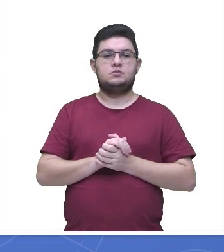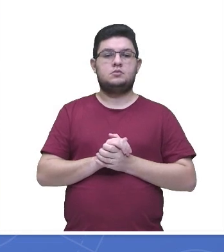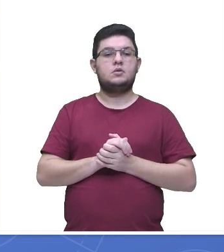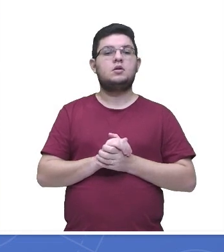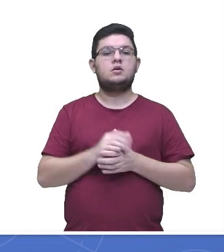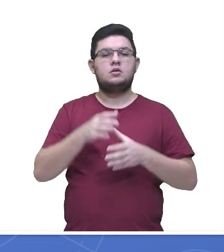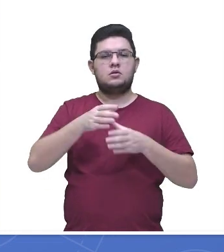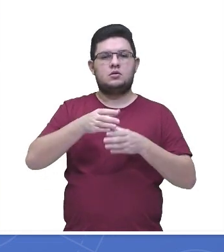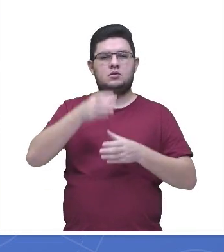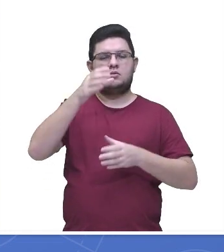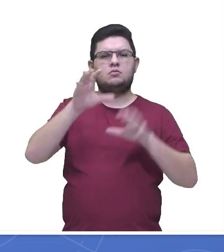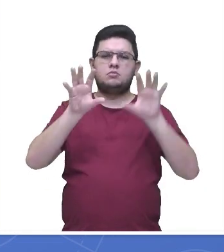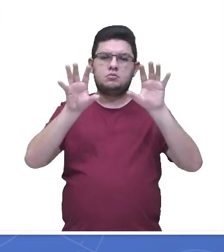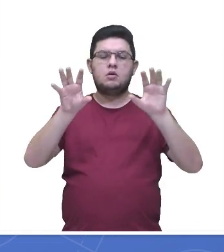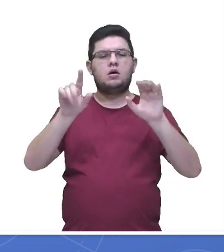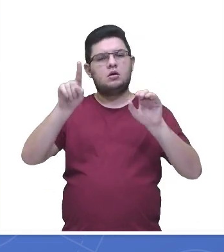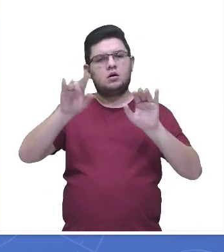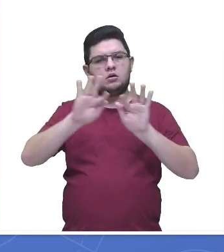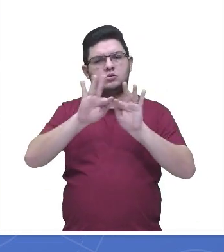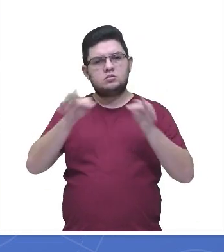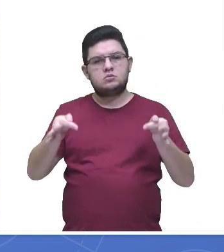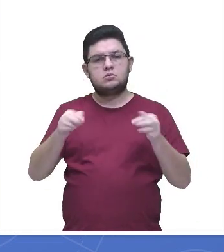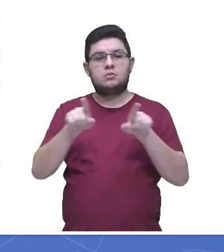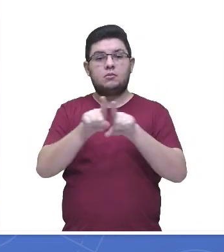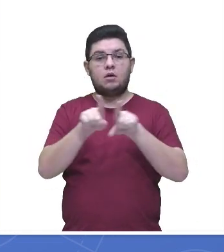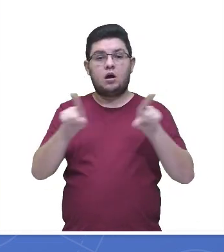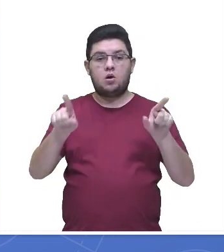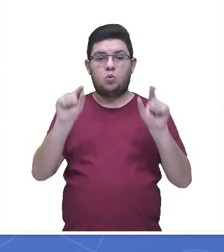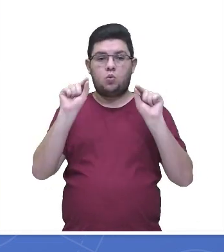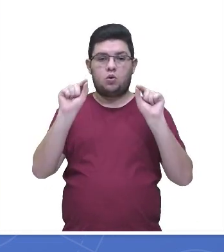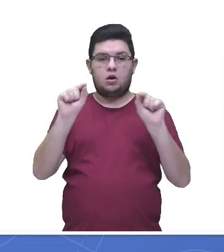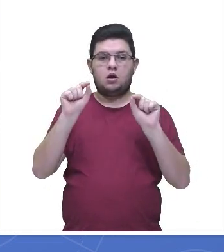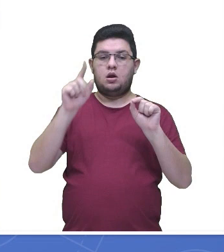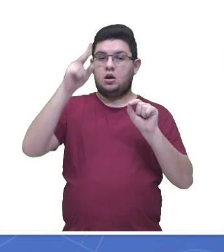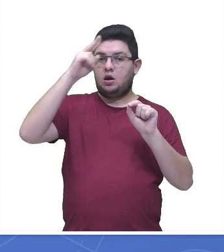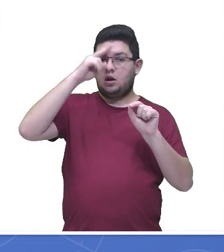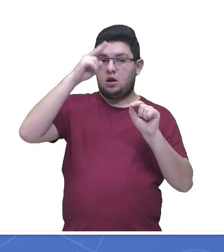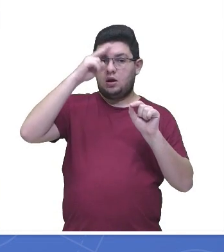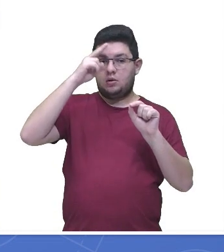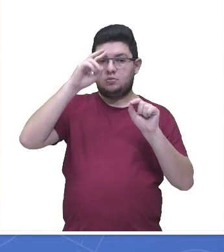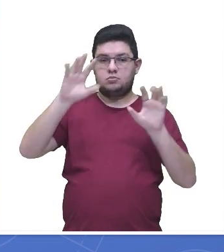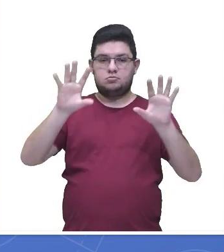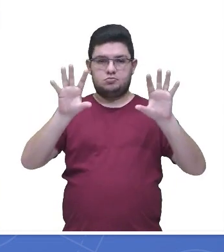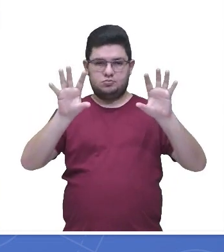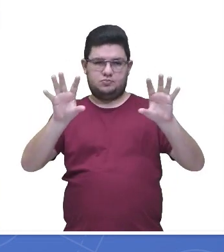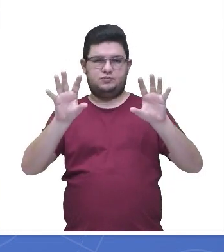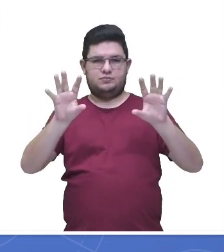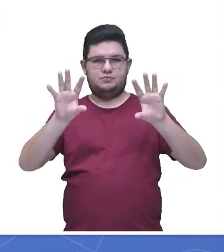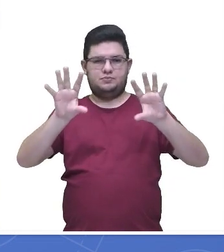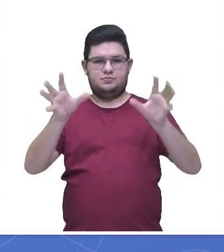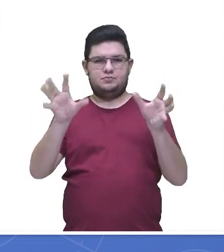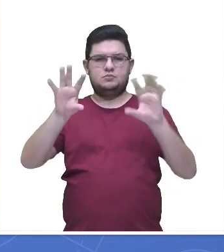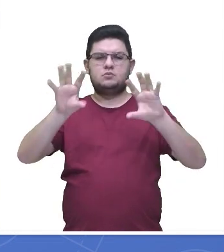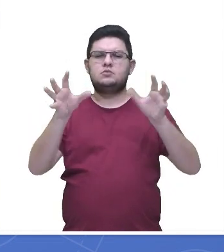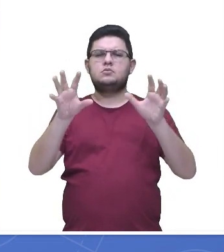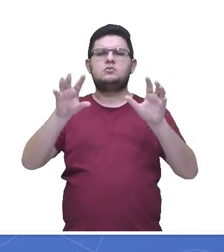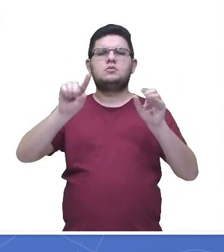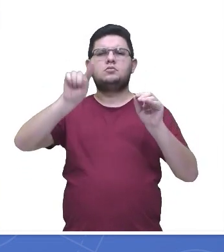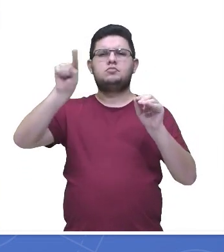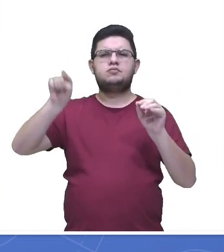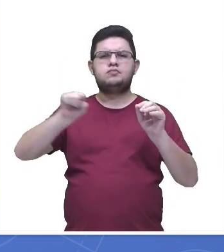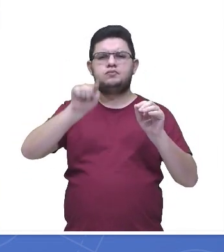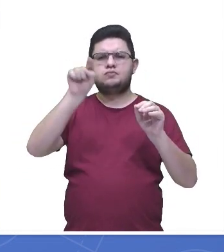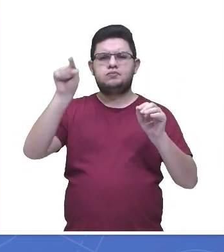mais simples, ele é simples também, mas ele faz uma alusão nessa voluta aqui que vocês estão vendo. Segundo